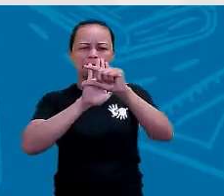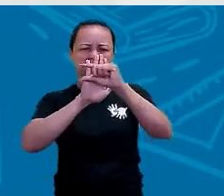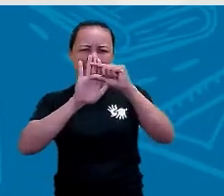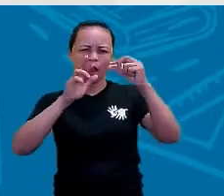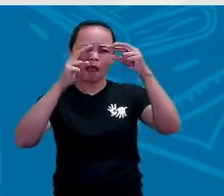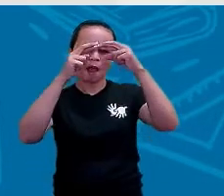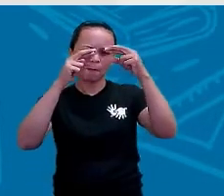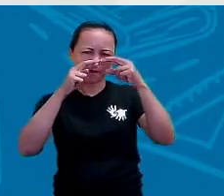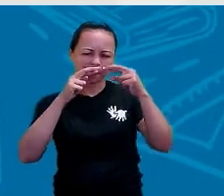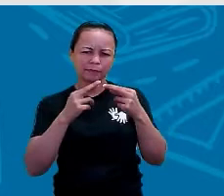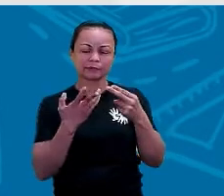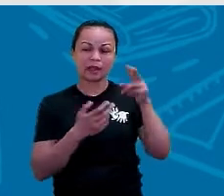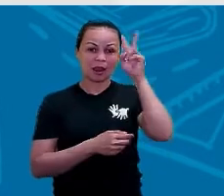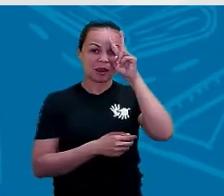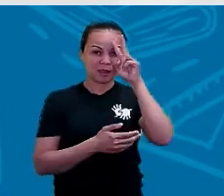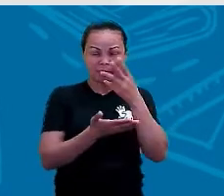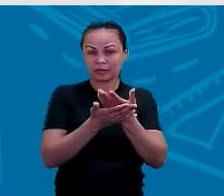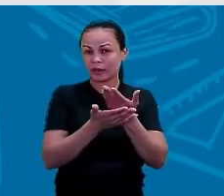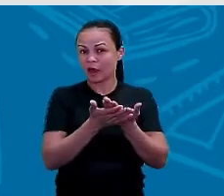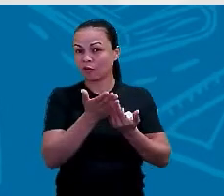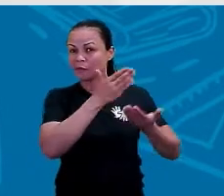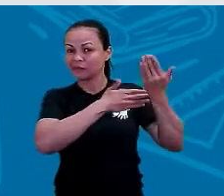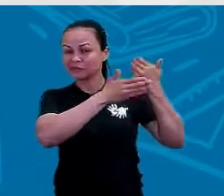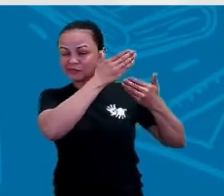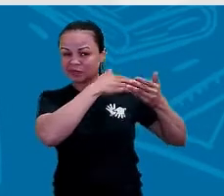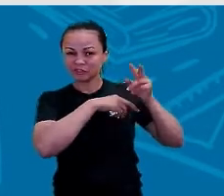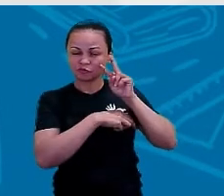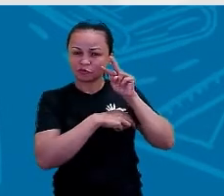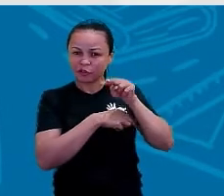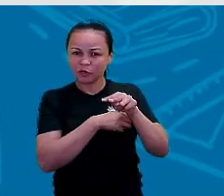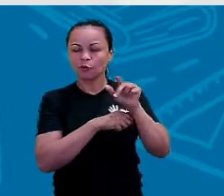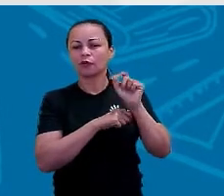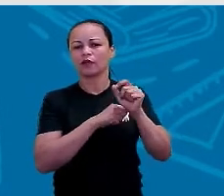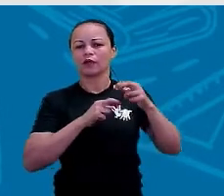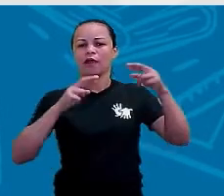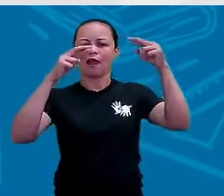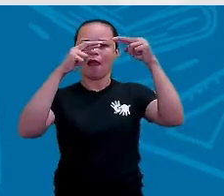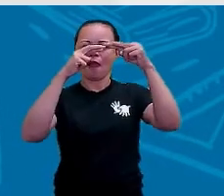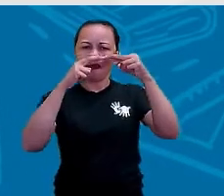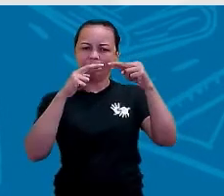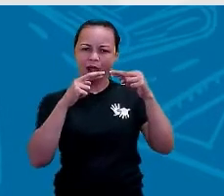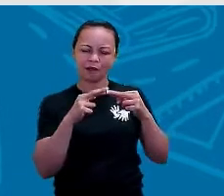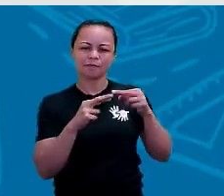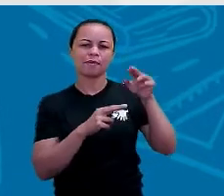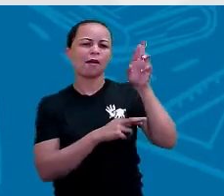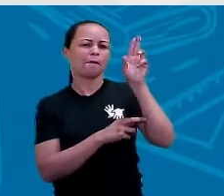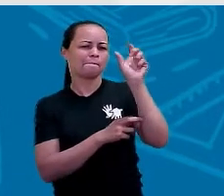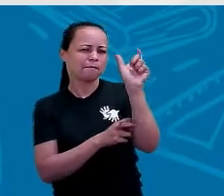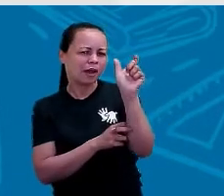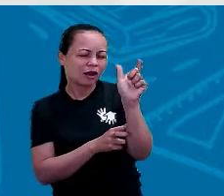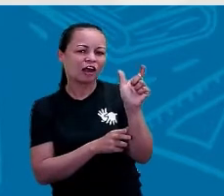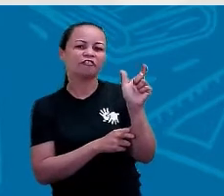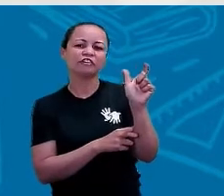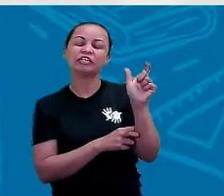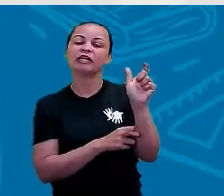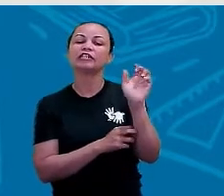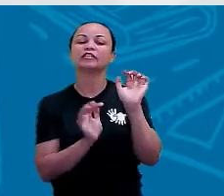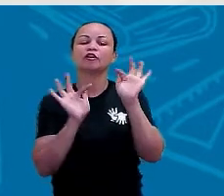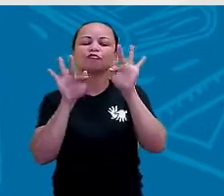Lembram de outras aulas que a gente viu aqui? As rimas são palavrinhas que têm suas